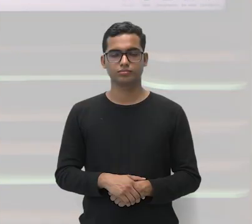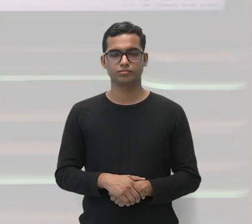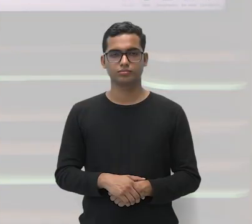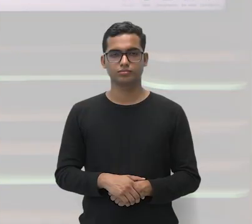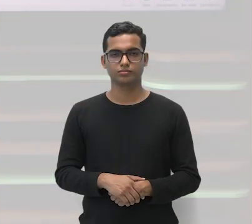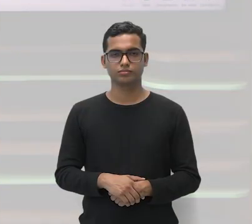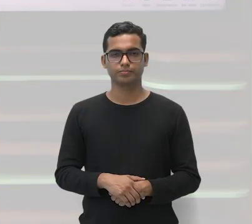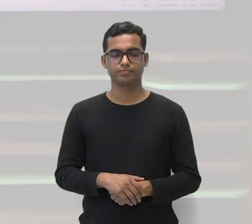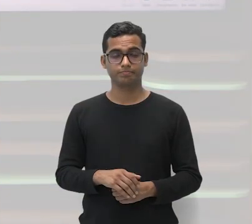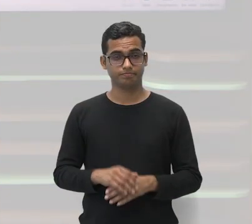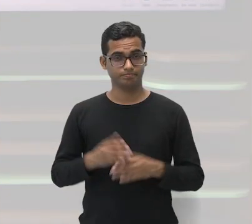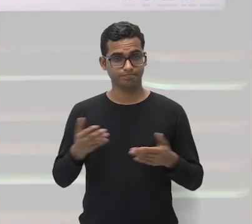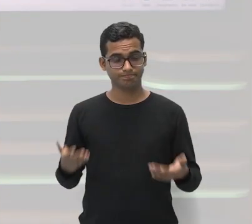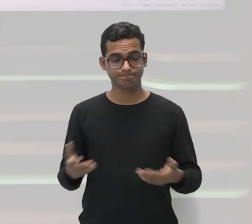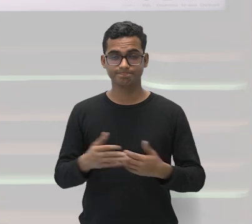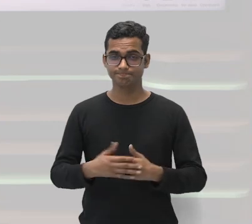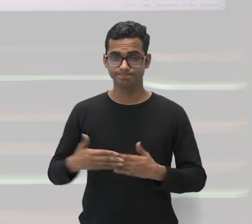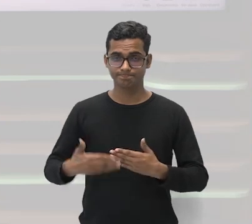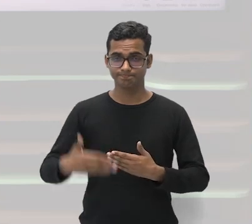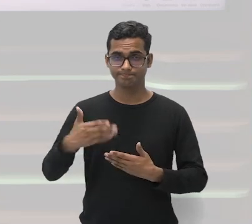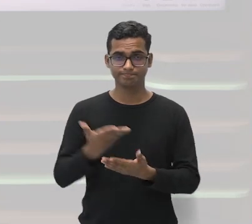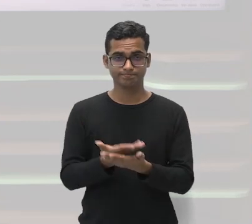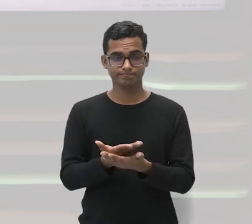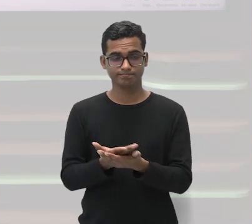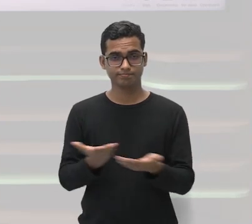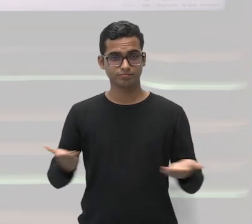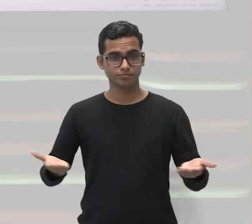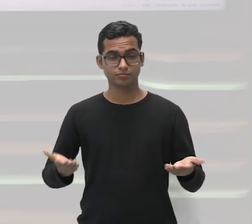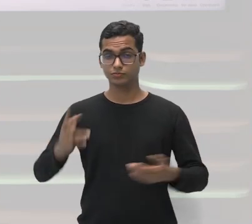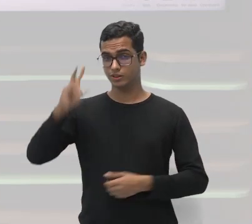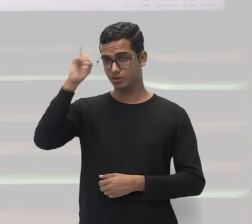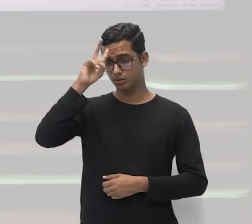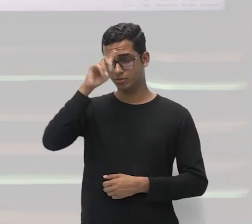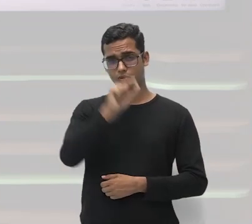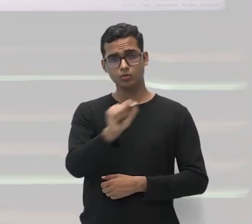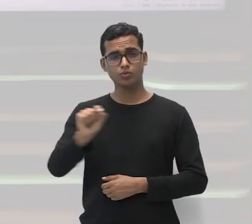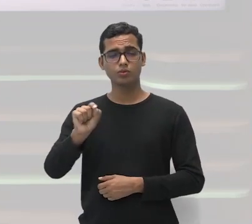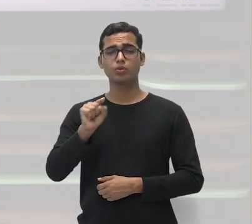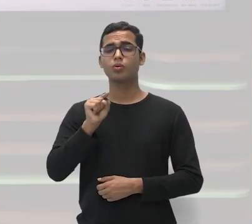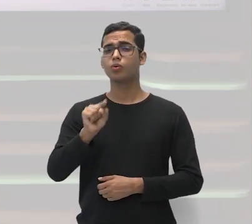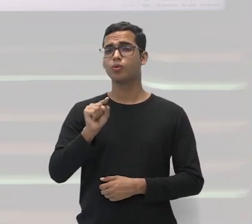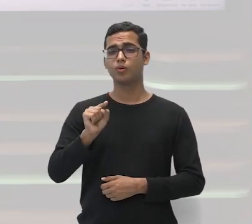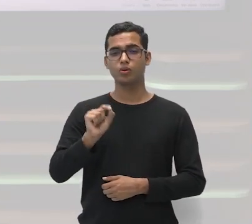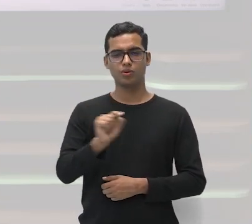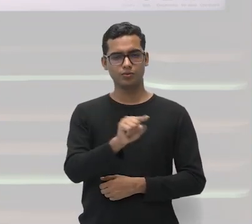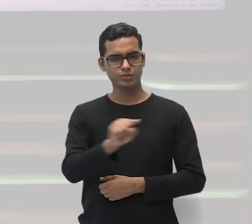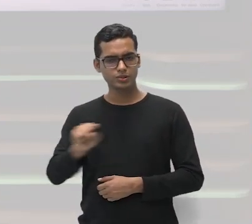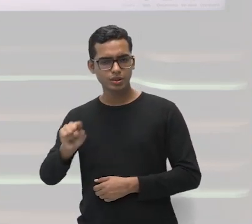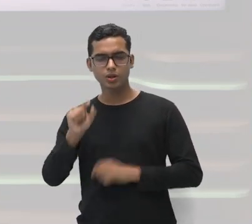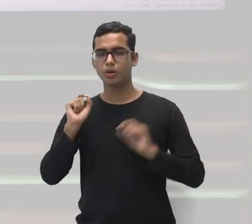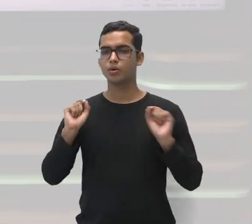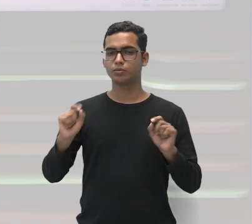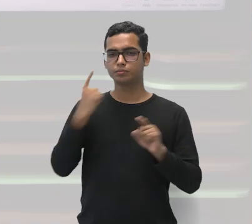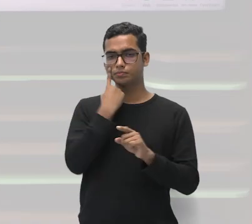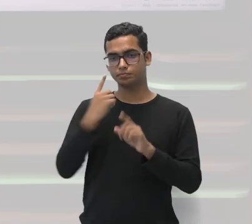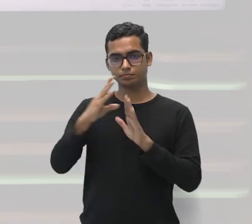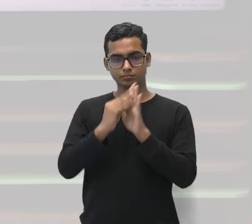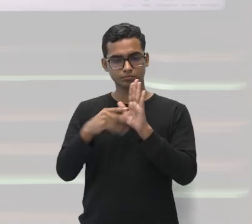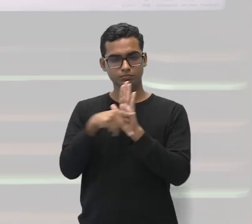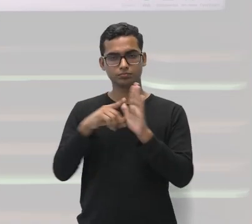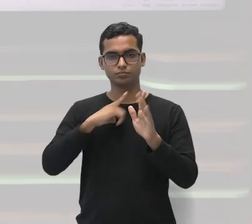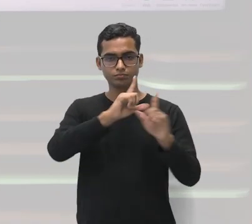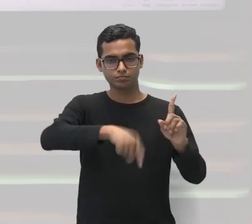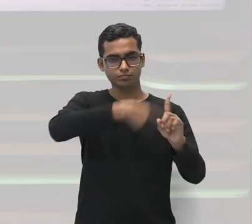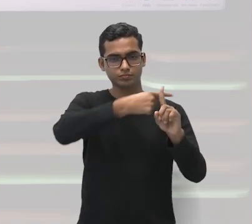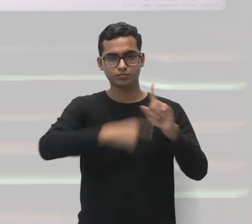Muito bem, alunos, vamos aqui dar início à nossa aula. Lembrando que vamos abordar aqui o conteúdo de adição e subtração